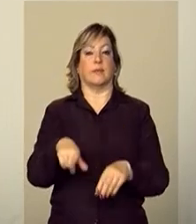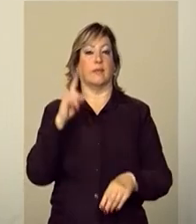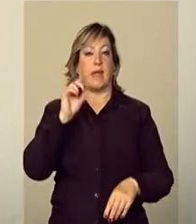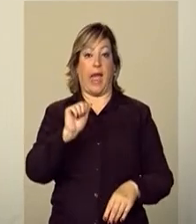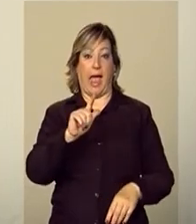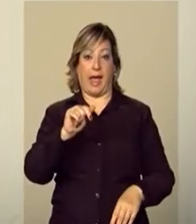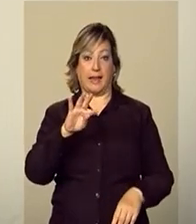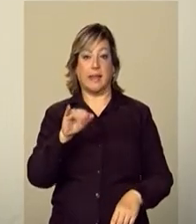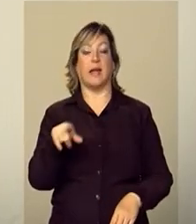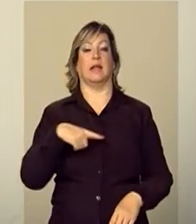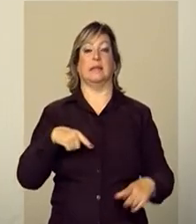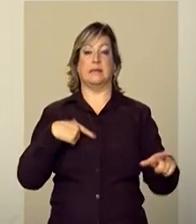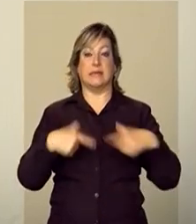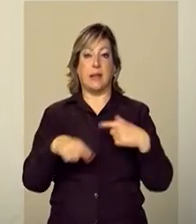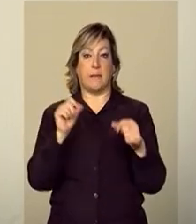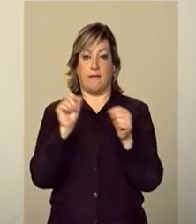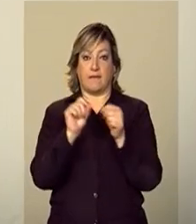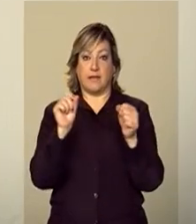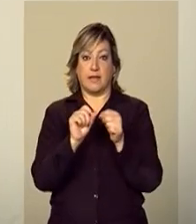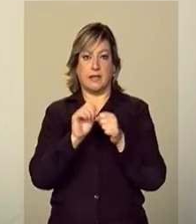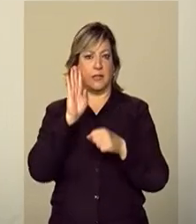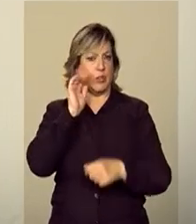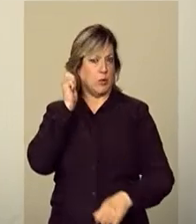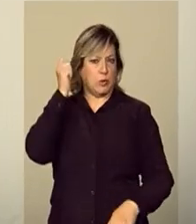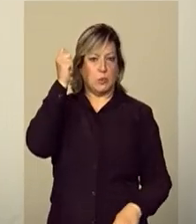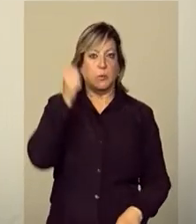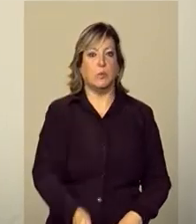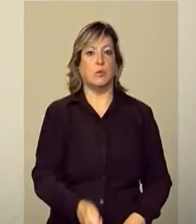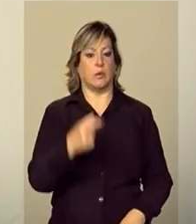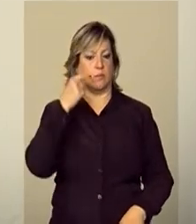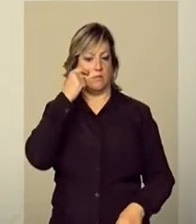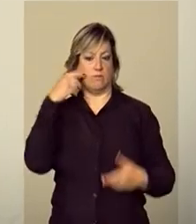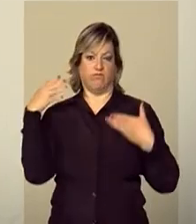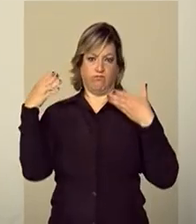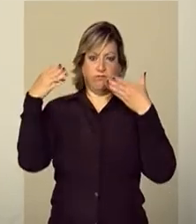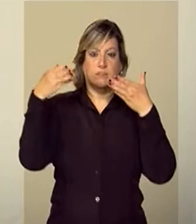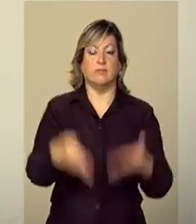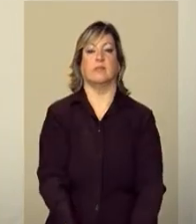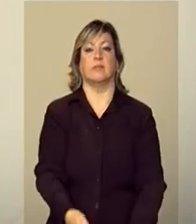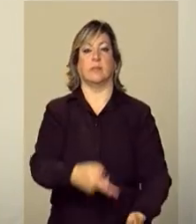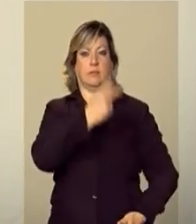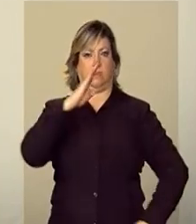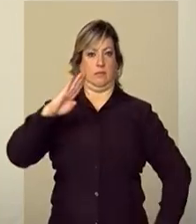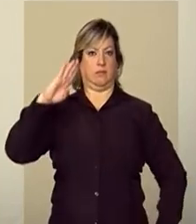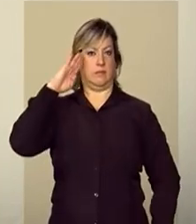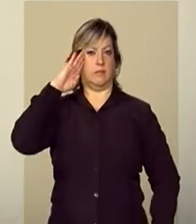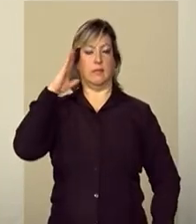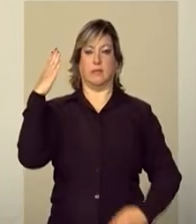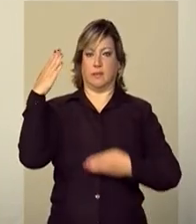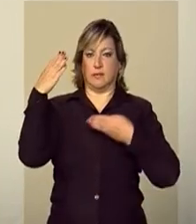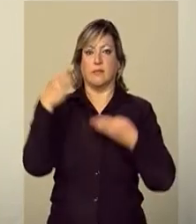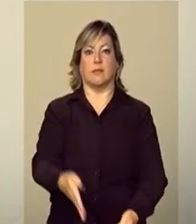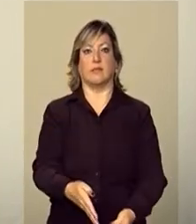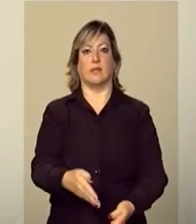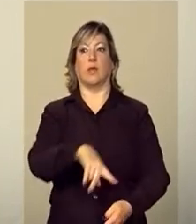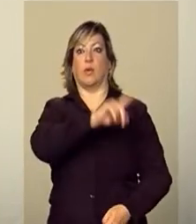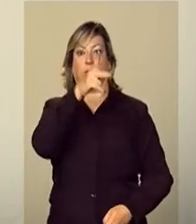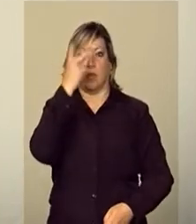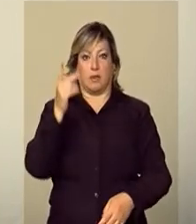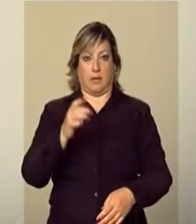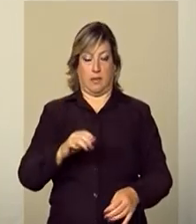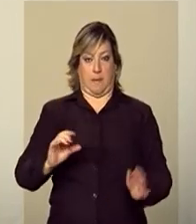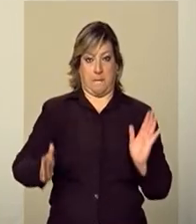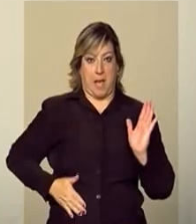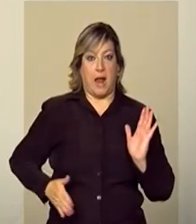operação Ágata as ações são feitas de forma ostensiva com a presença maciça de efetivos militares inibindo